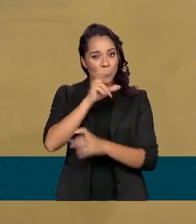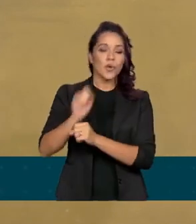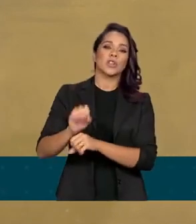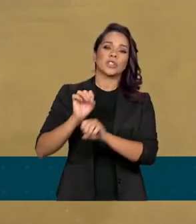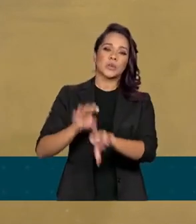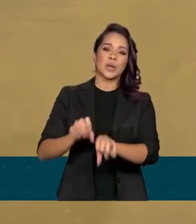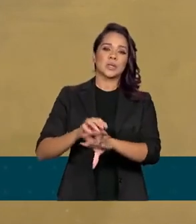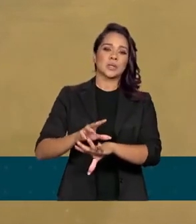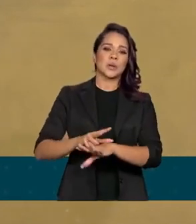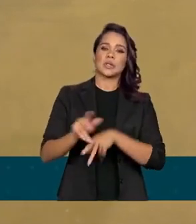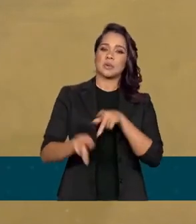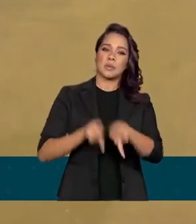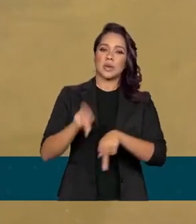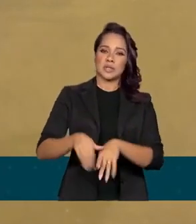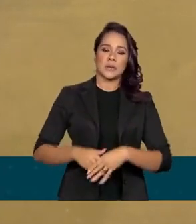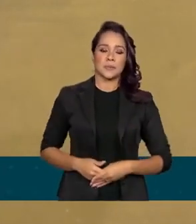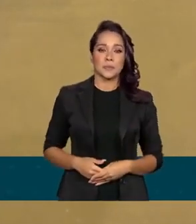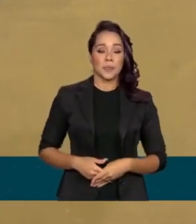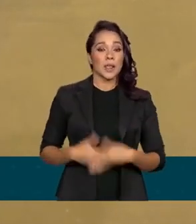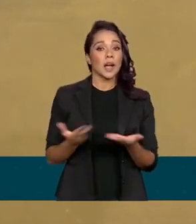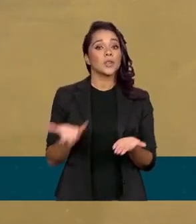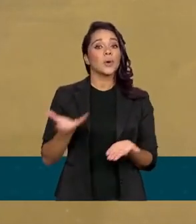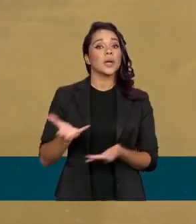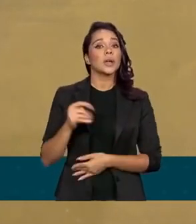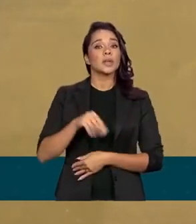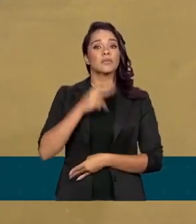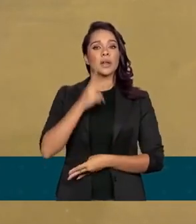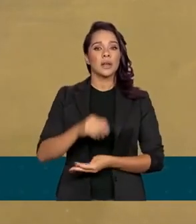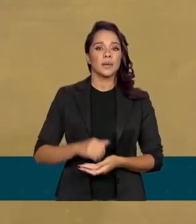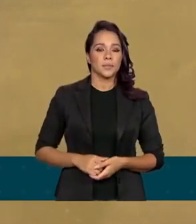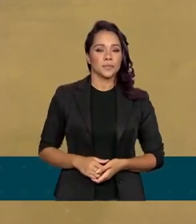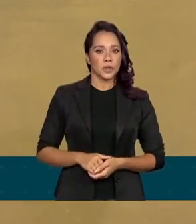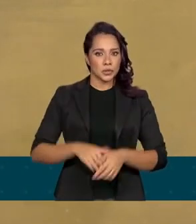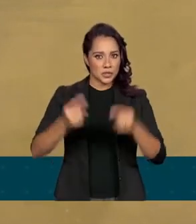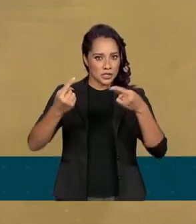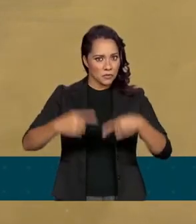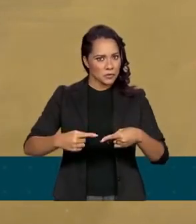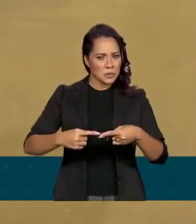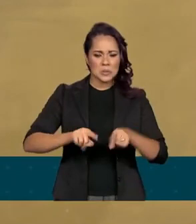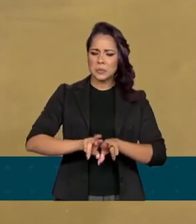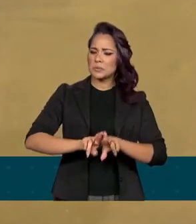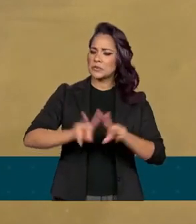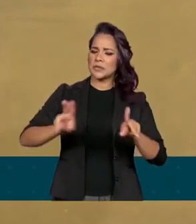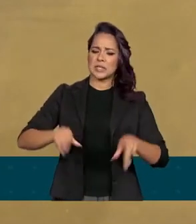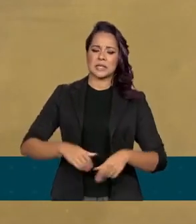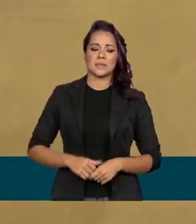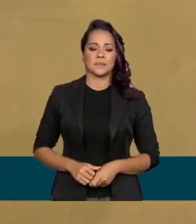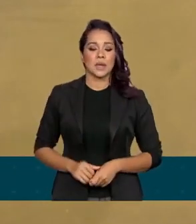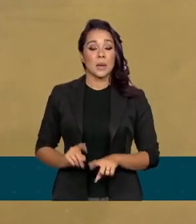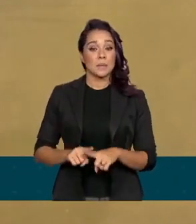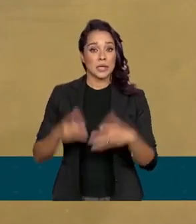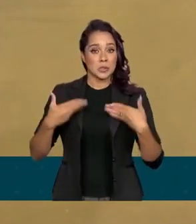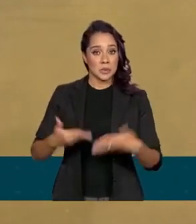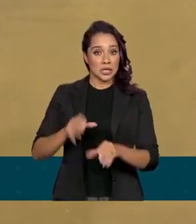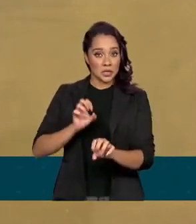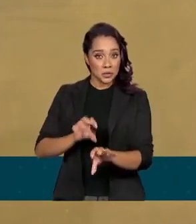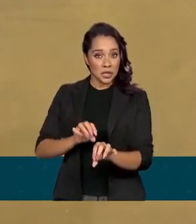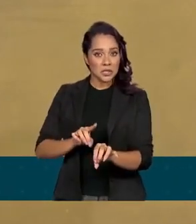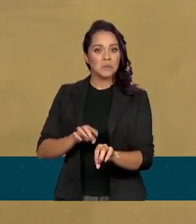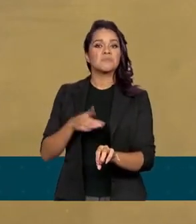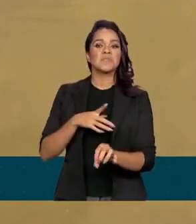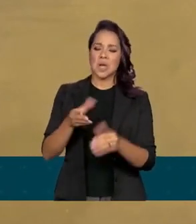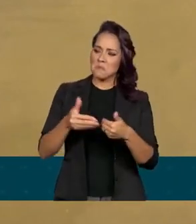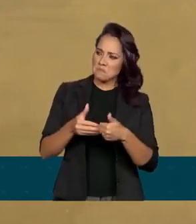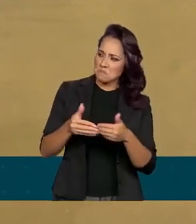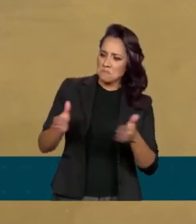na educação do nosso povo. E, portanto, eu quero aqui dizer que os desafios são enormes, mas que o Ministério da Educação está de